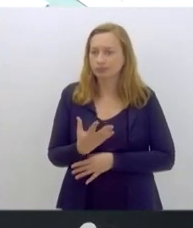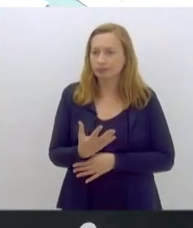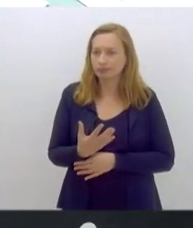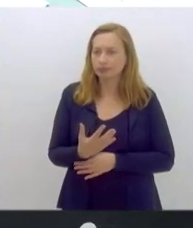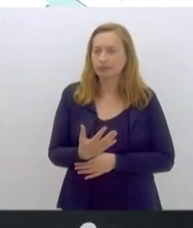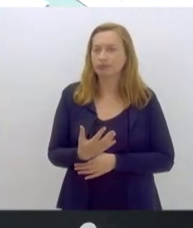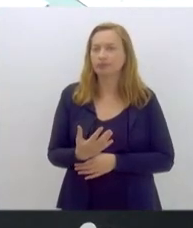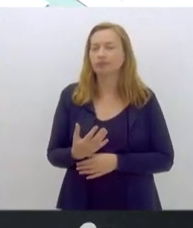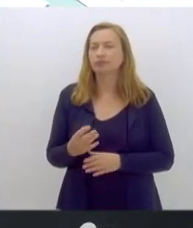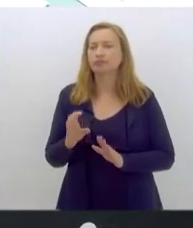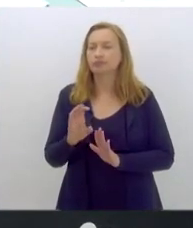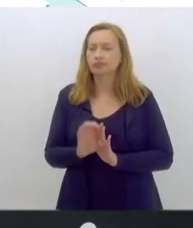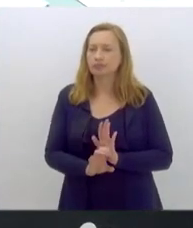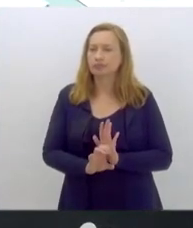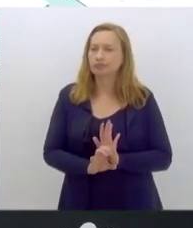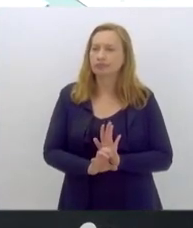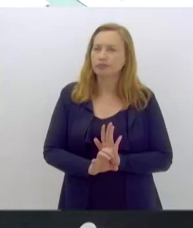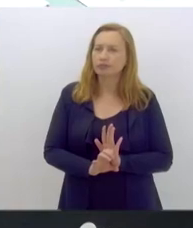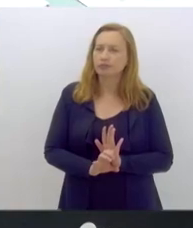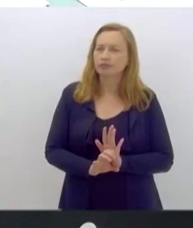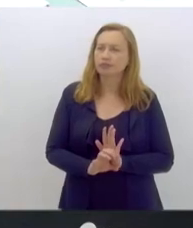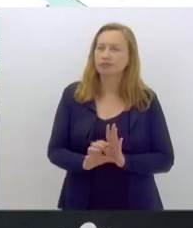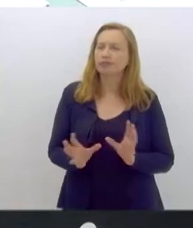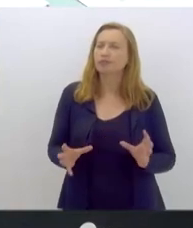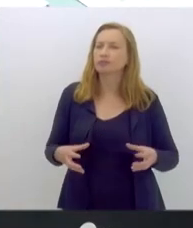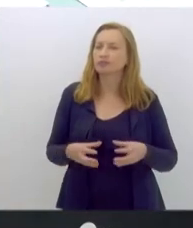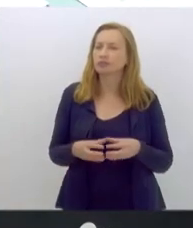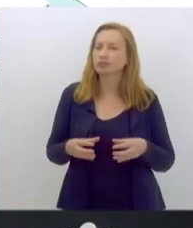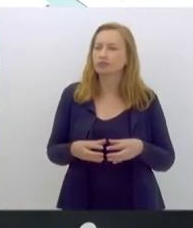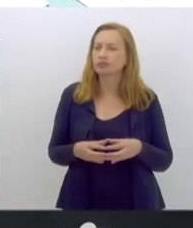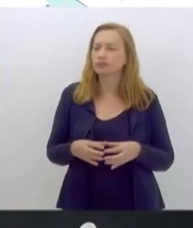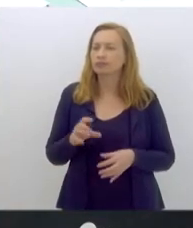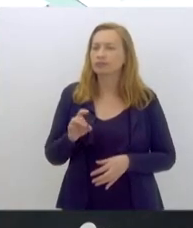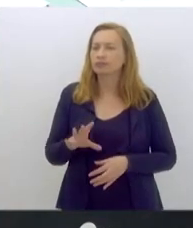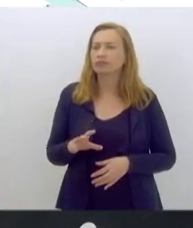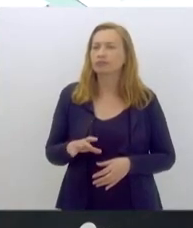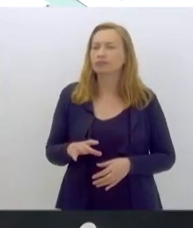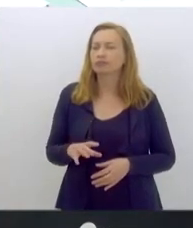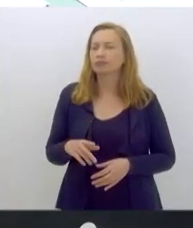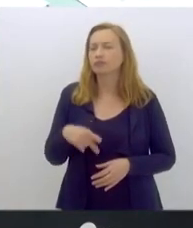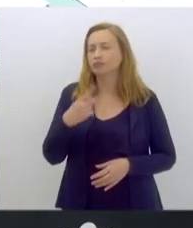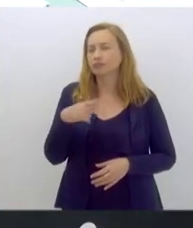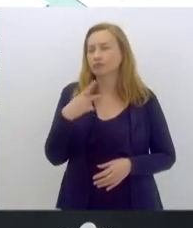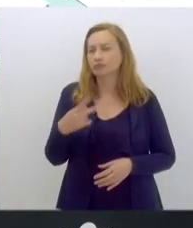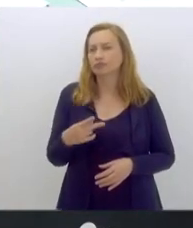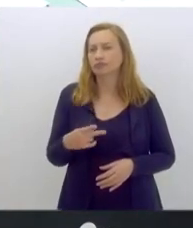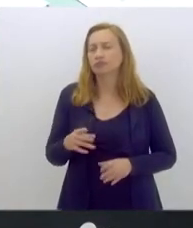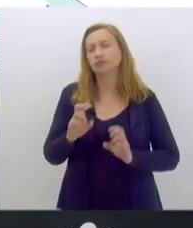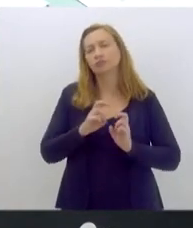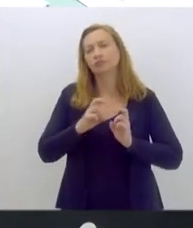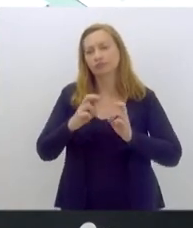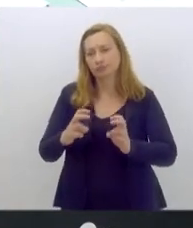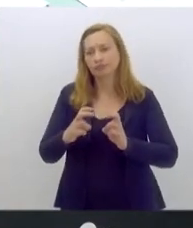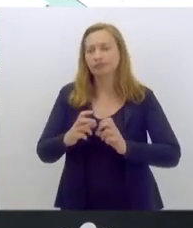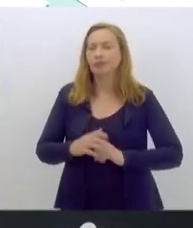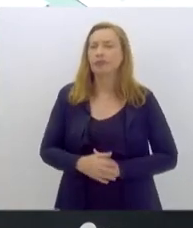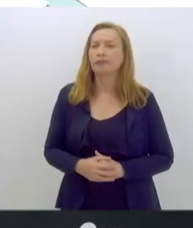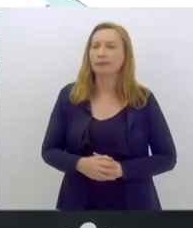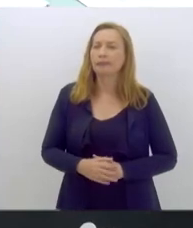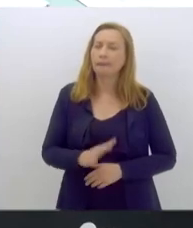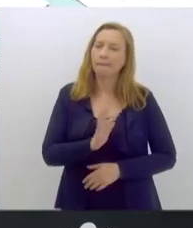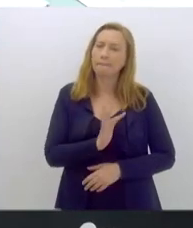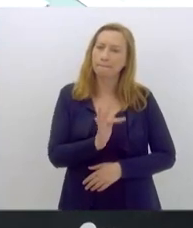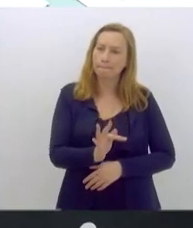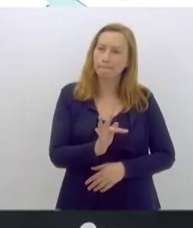para emenda uma emenda da comissão somente para questão dos trens da